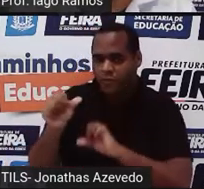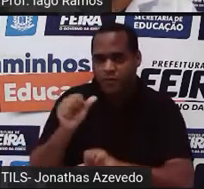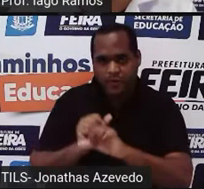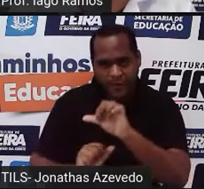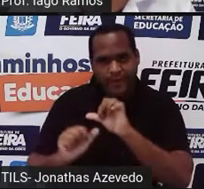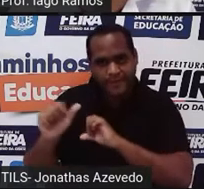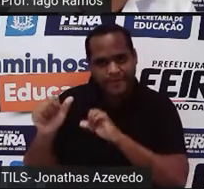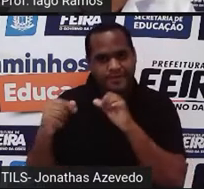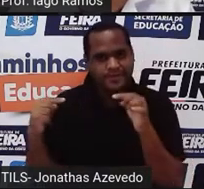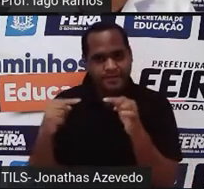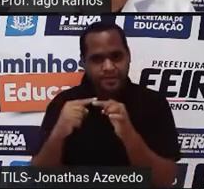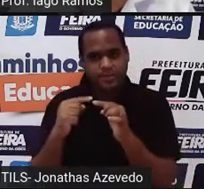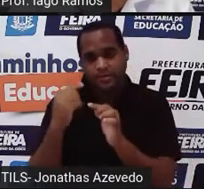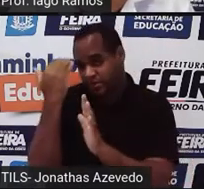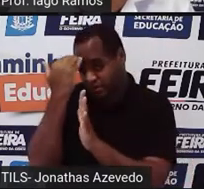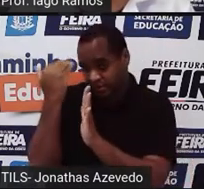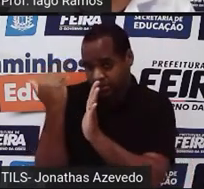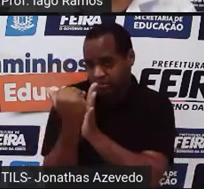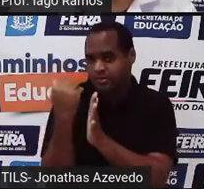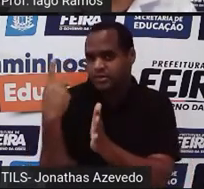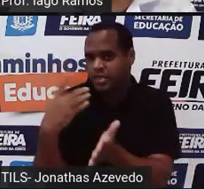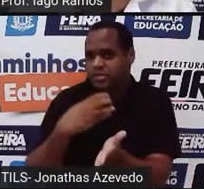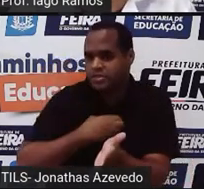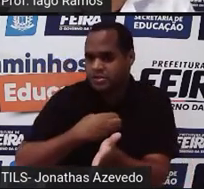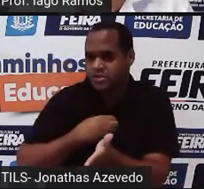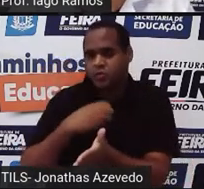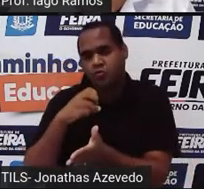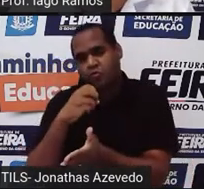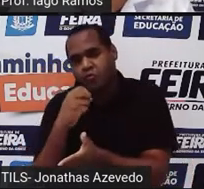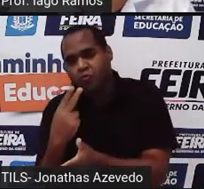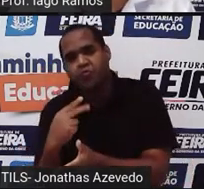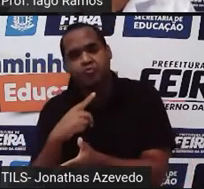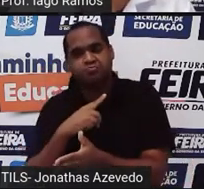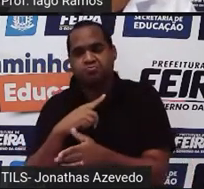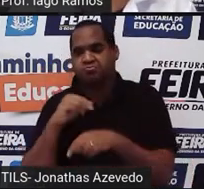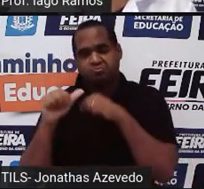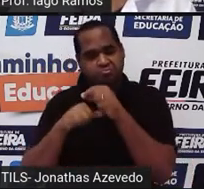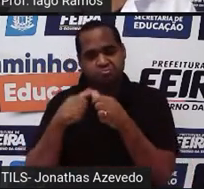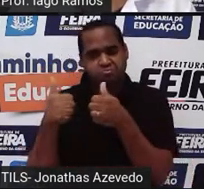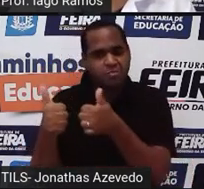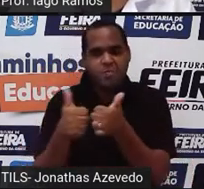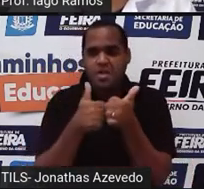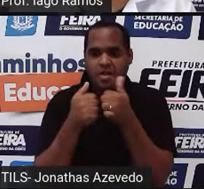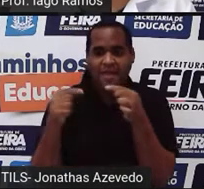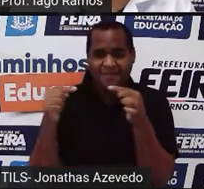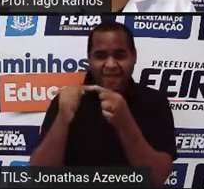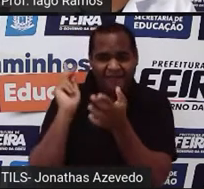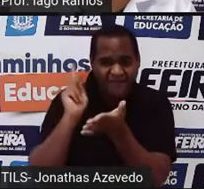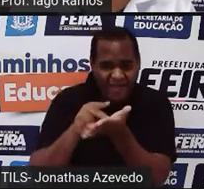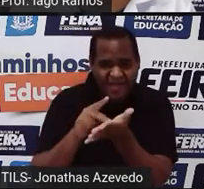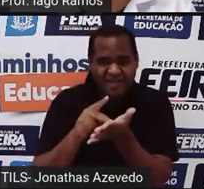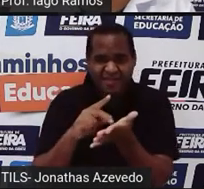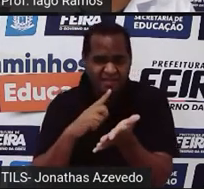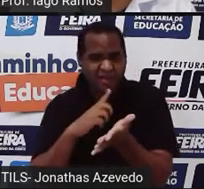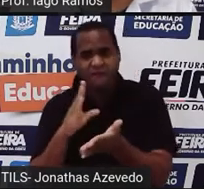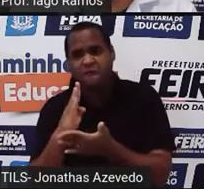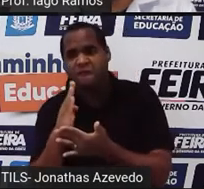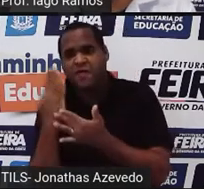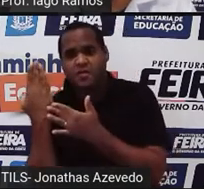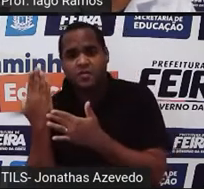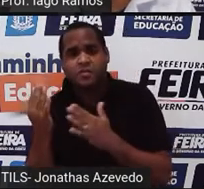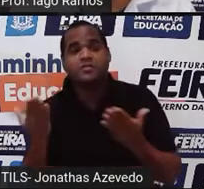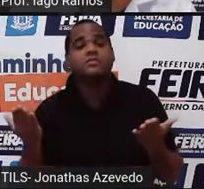deslocamento obedecendo um sentido ou uma direção. Isso é verdadeiro ou